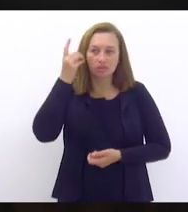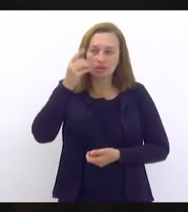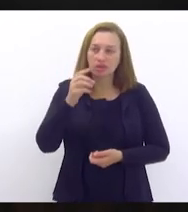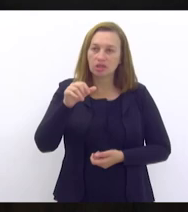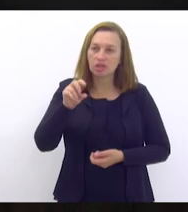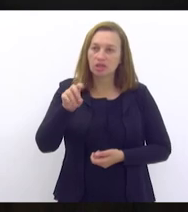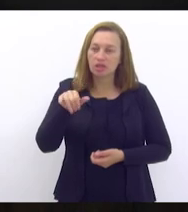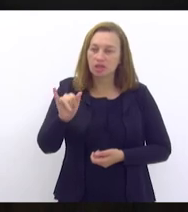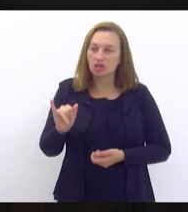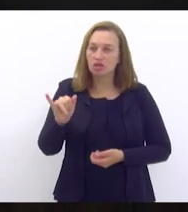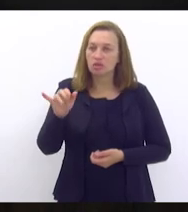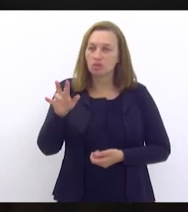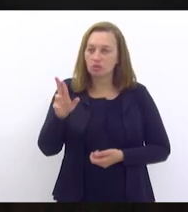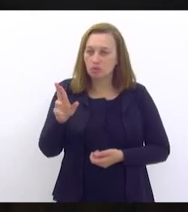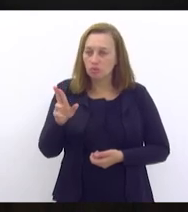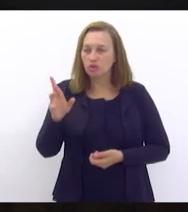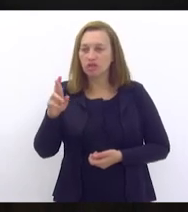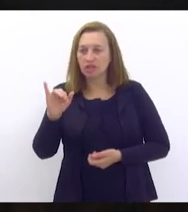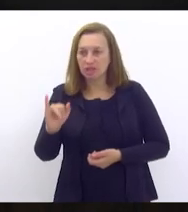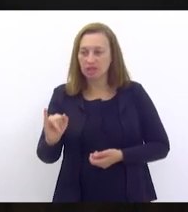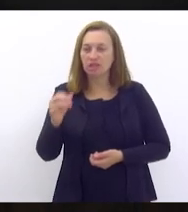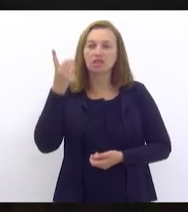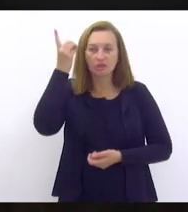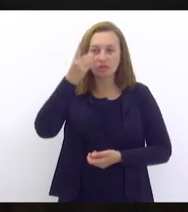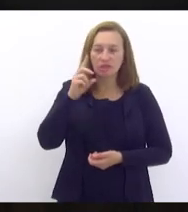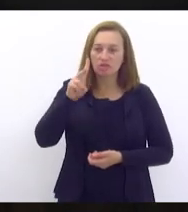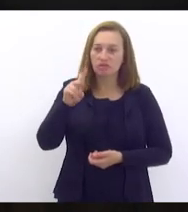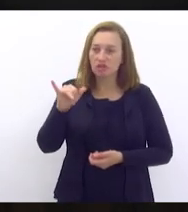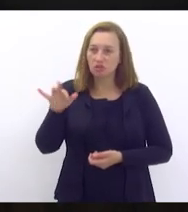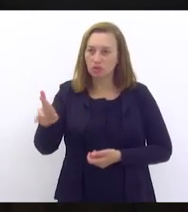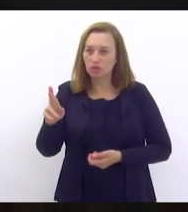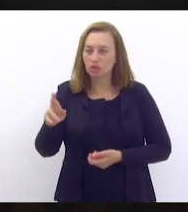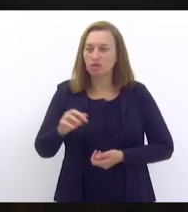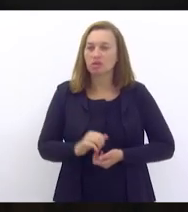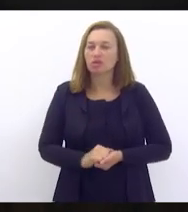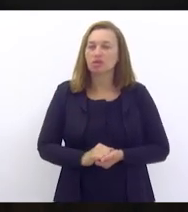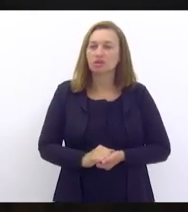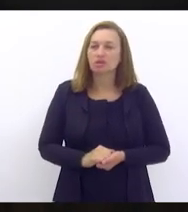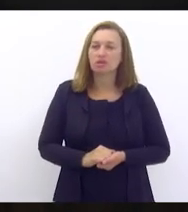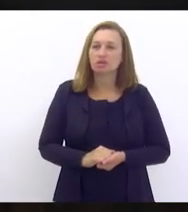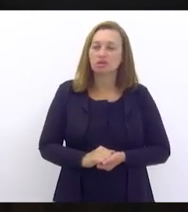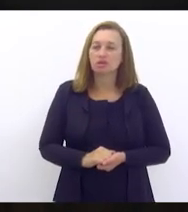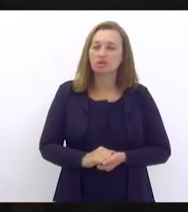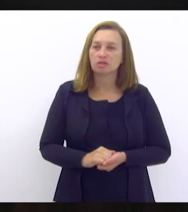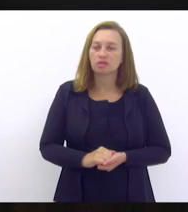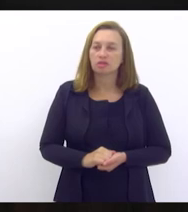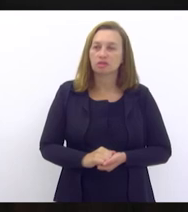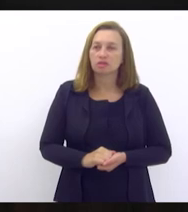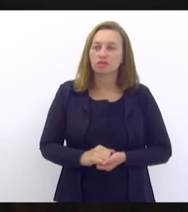Yuri. Deputado Vitor Júnior. Deputado Brazão.